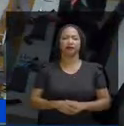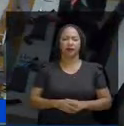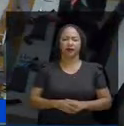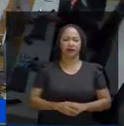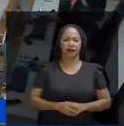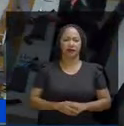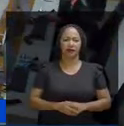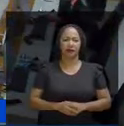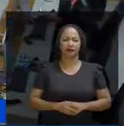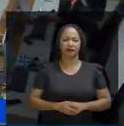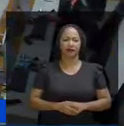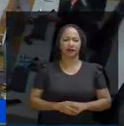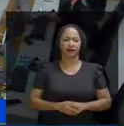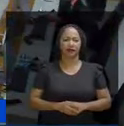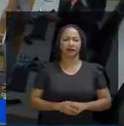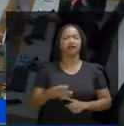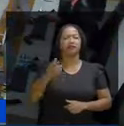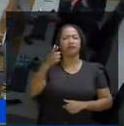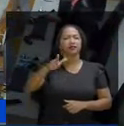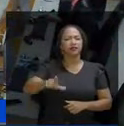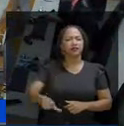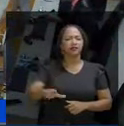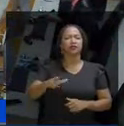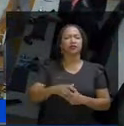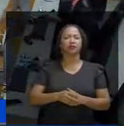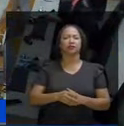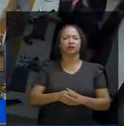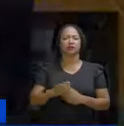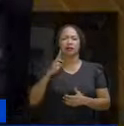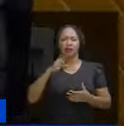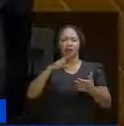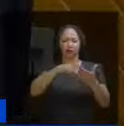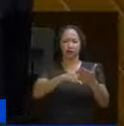Imagem ampla do plenário. Novamente, com a palavra, o relator.